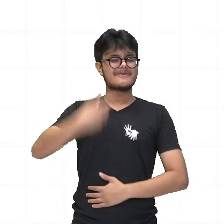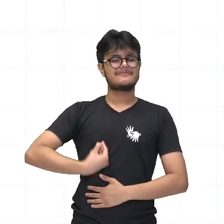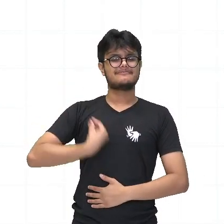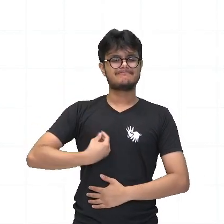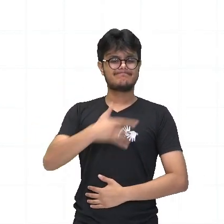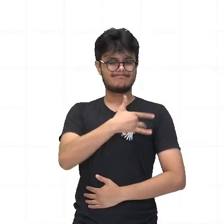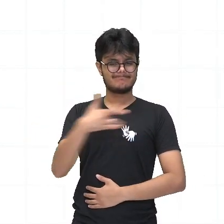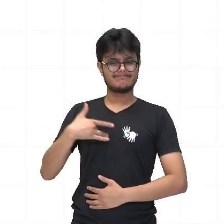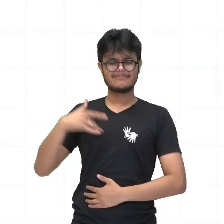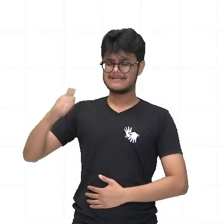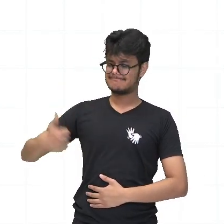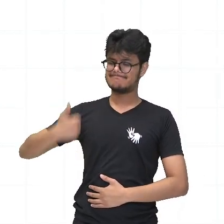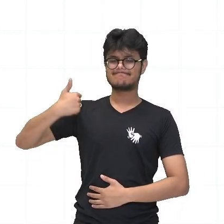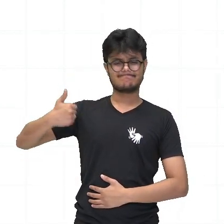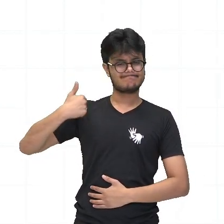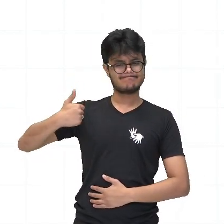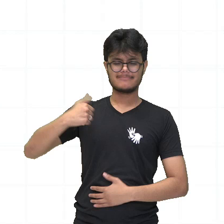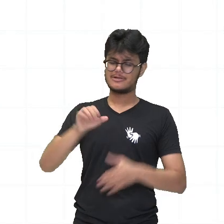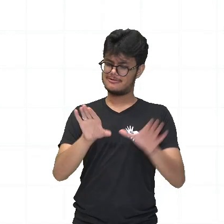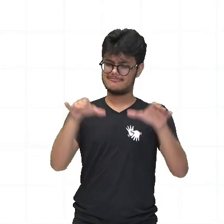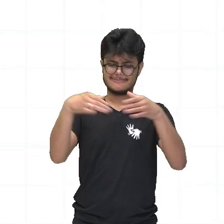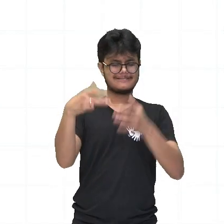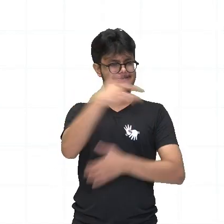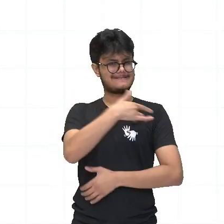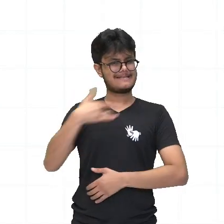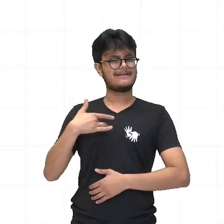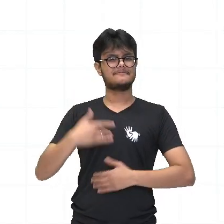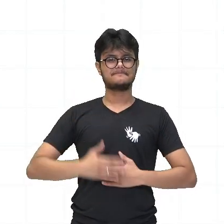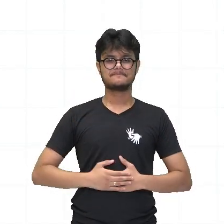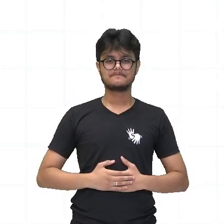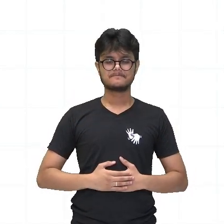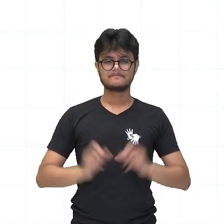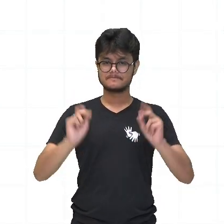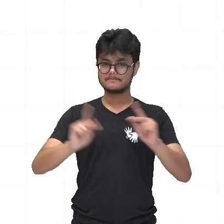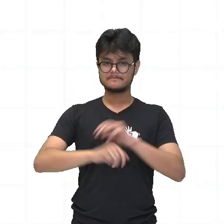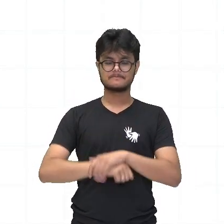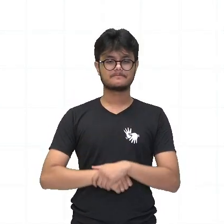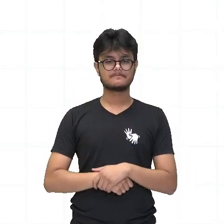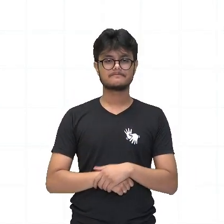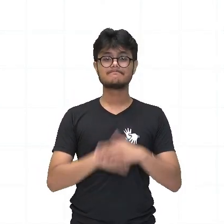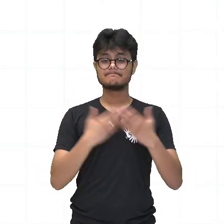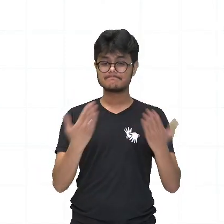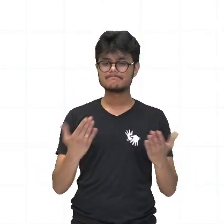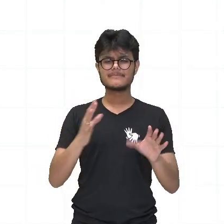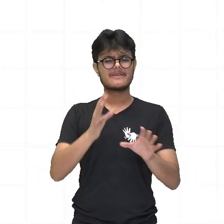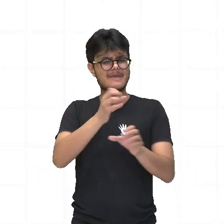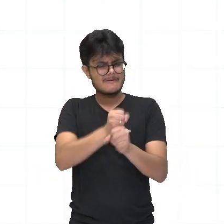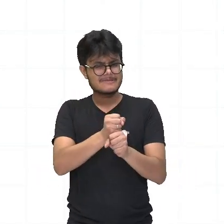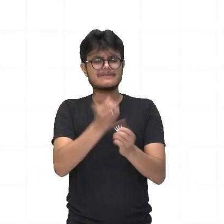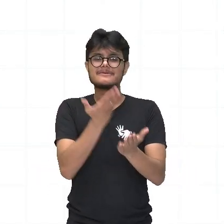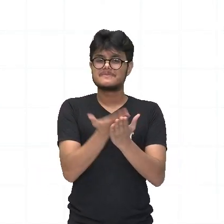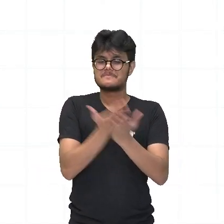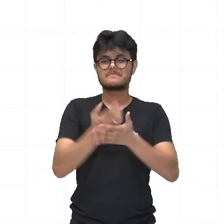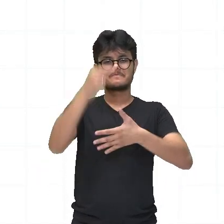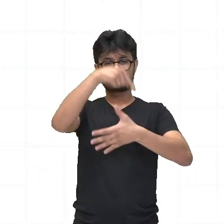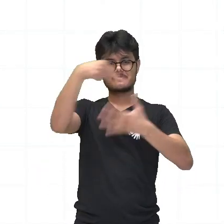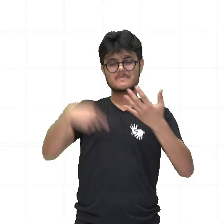uma população, né, uma comunidade muito mais saudável. Tá bom? Então, revisamos aí junto com